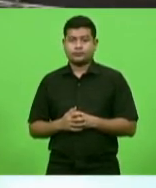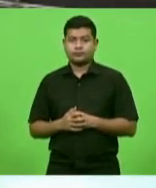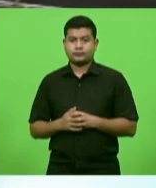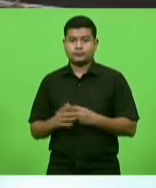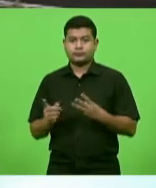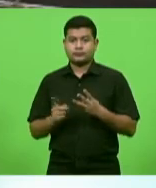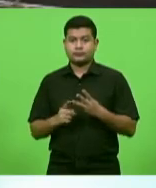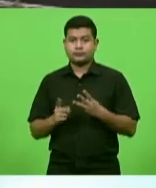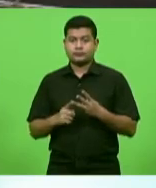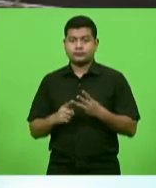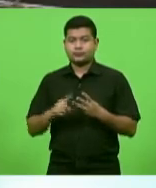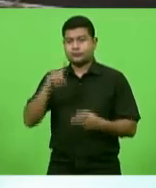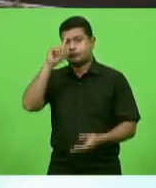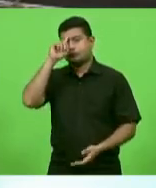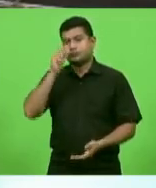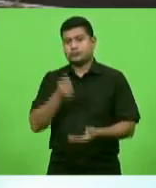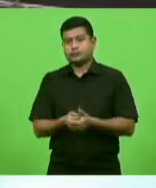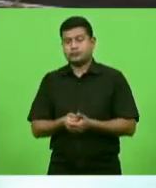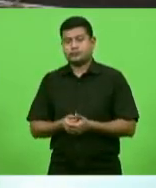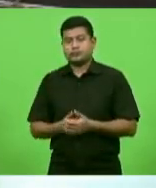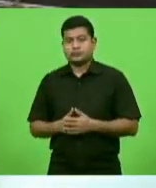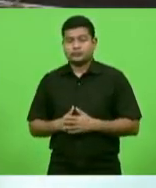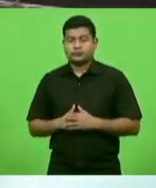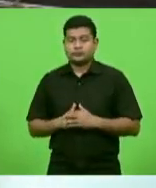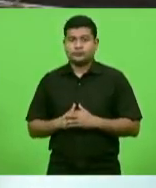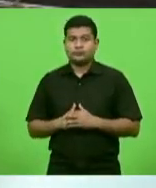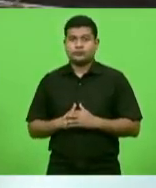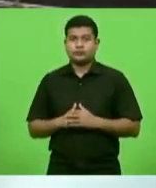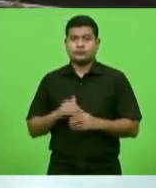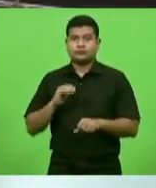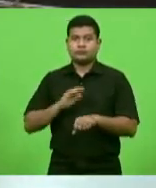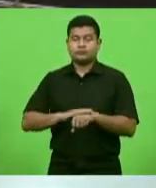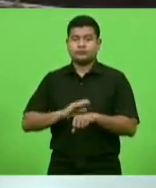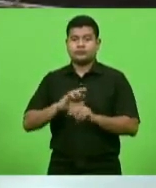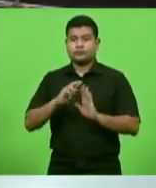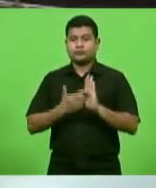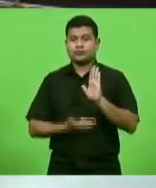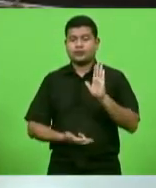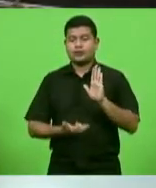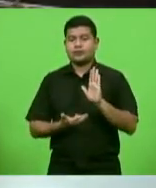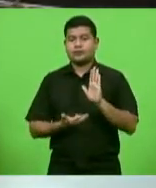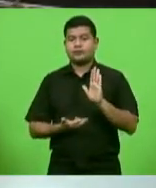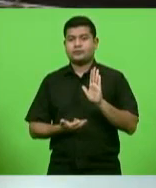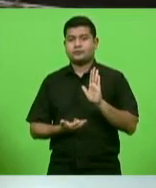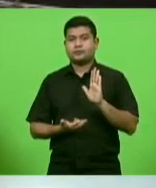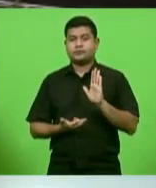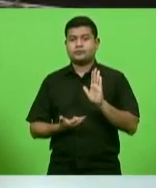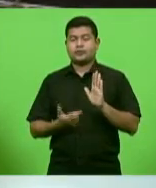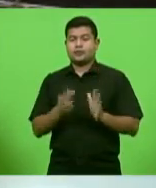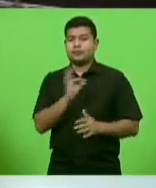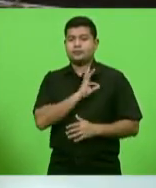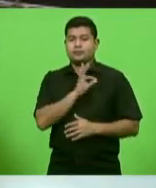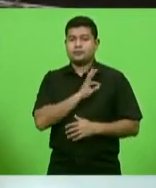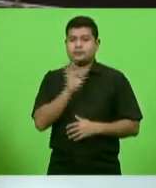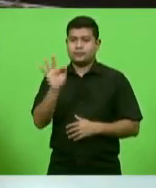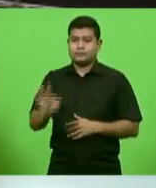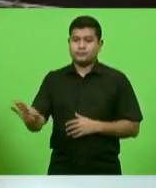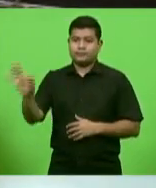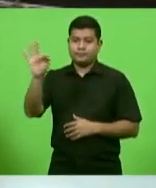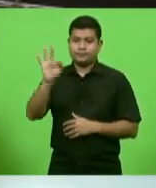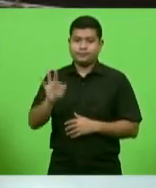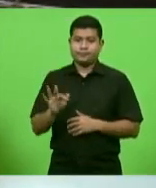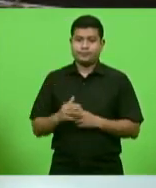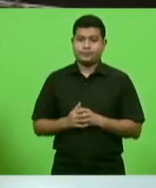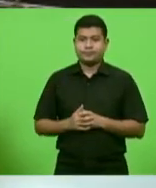o terceiro ato super brilhante e no relatório da Polícia Federal